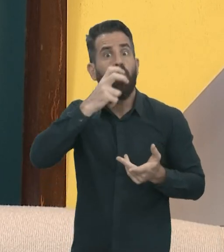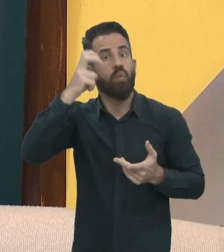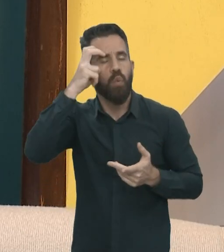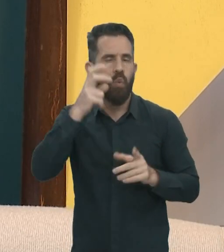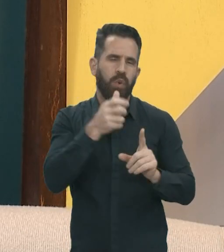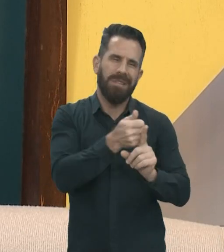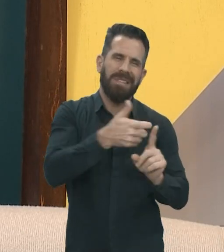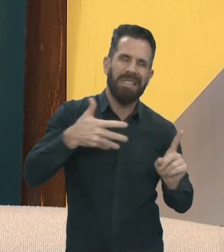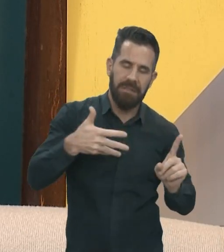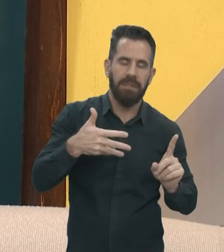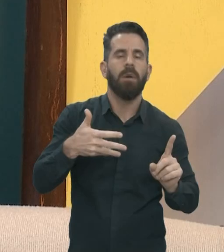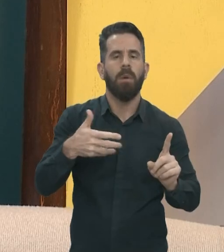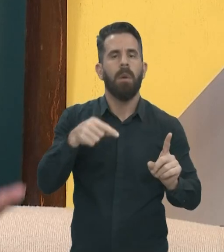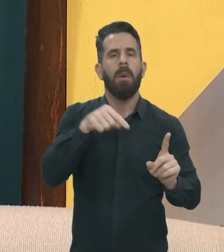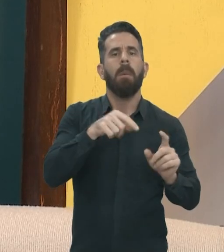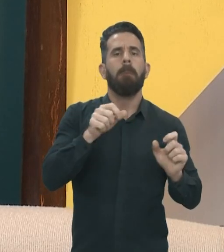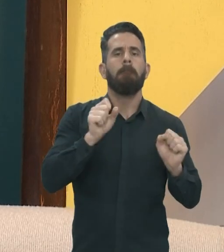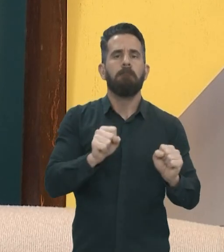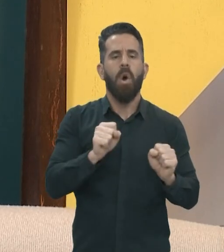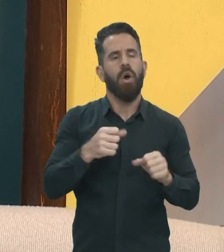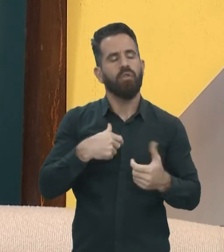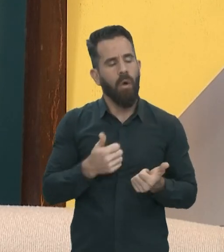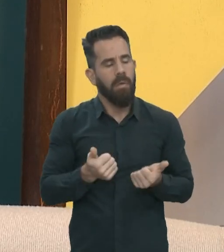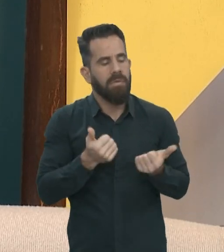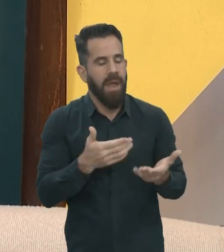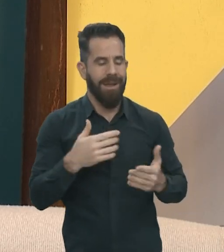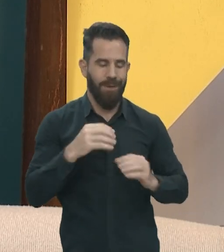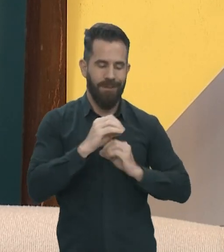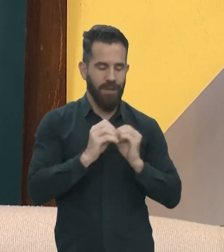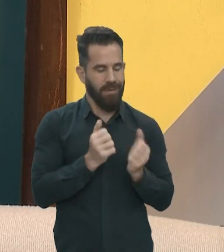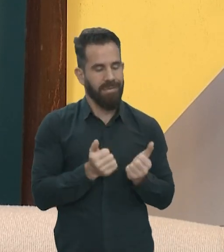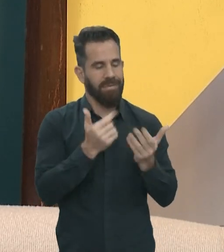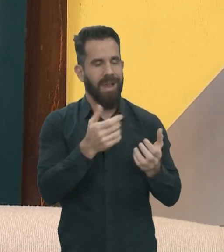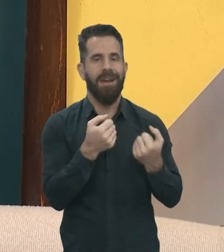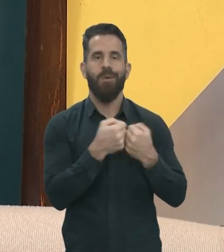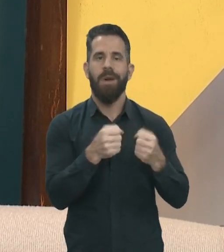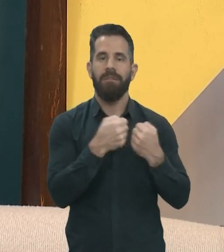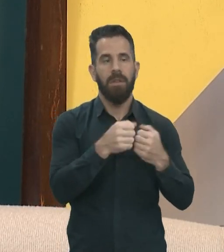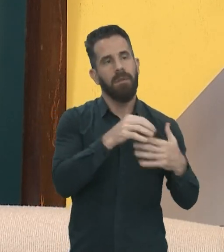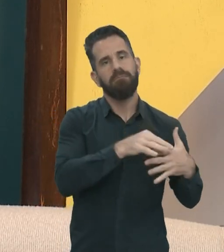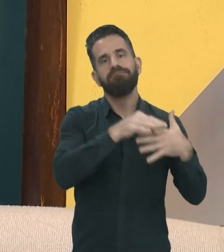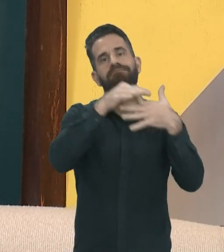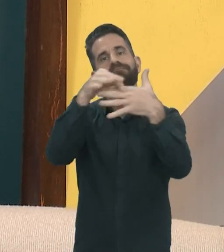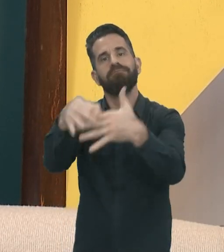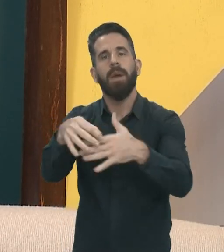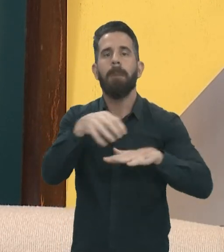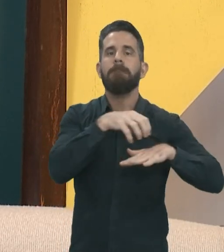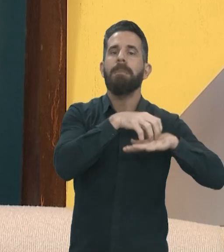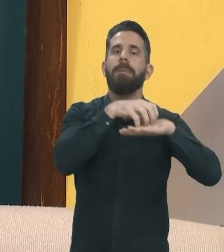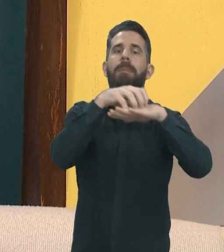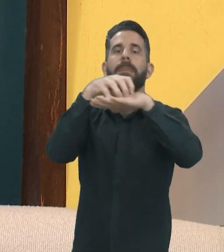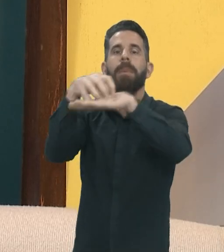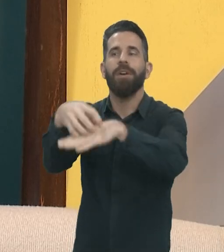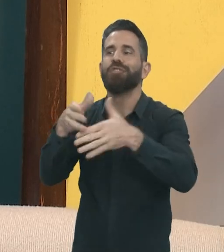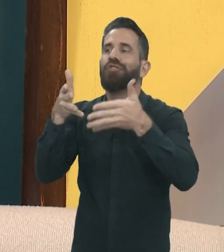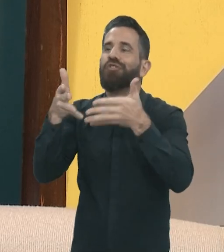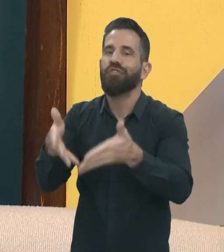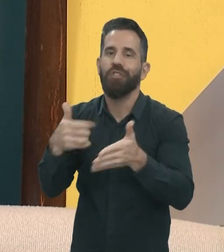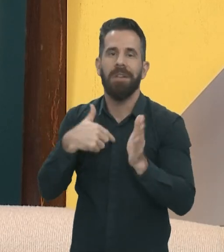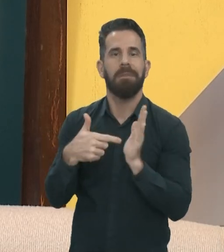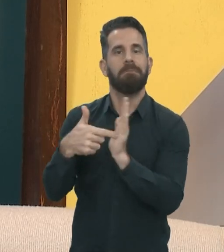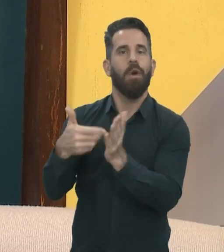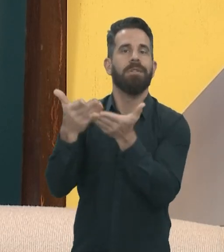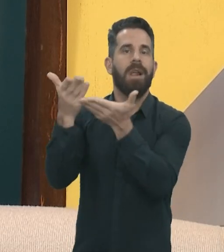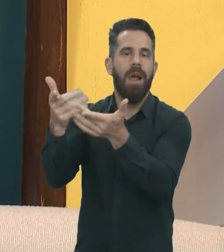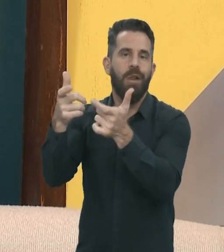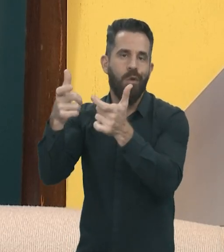atividades também culturais junto desses projetos que são executados pelos professores. E aí, assim, a ideia da extensão, né,